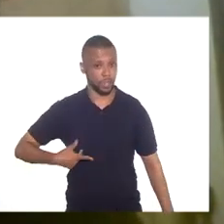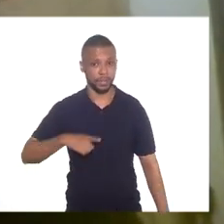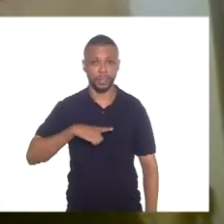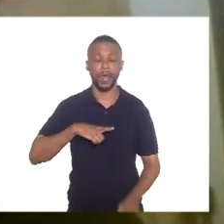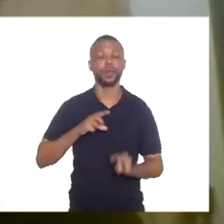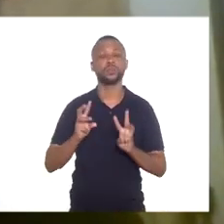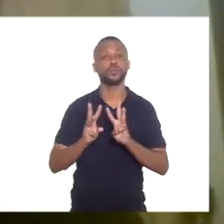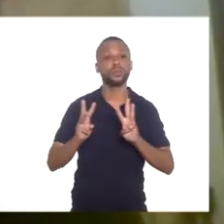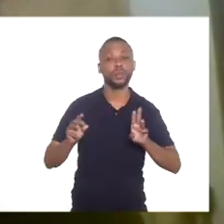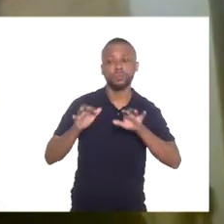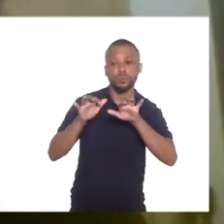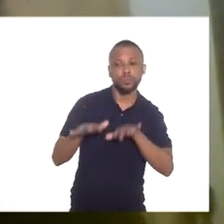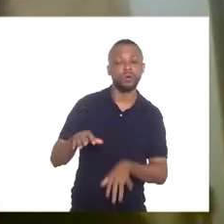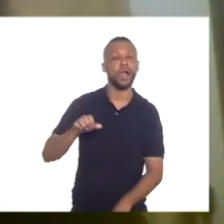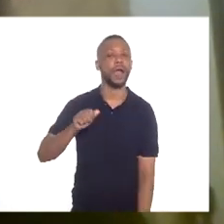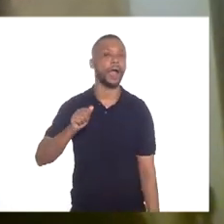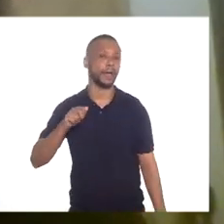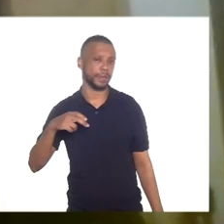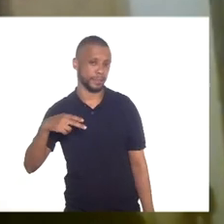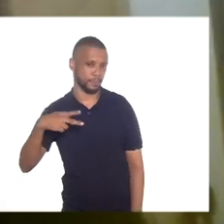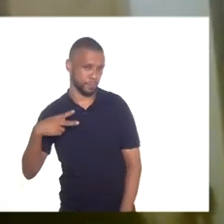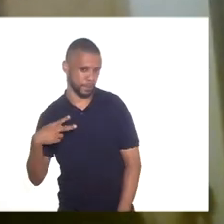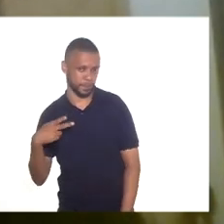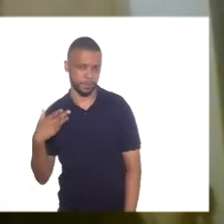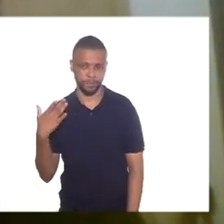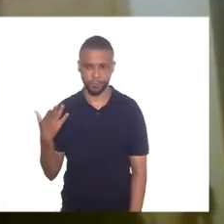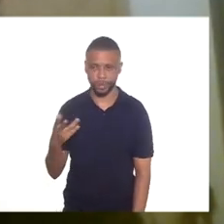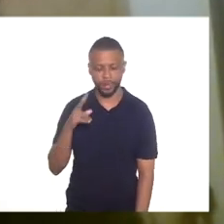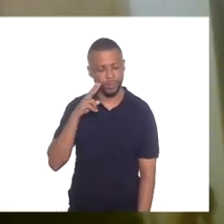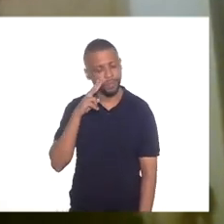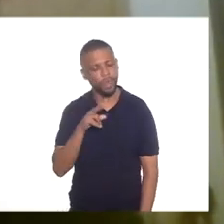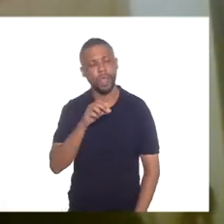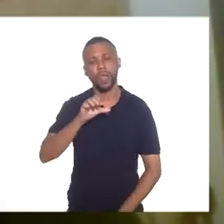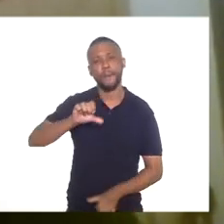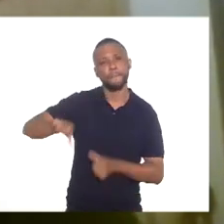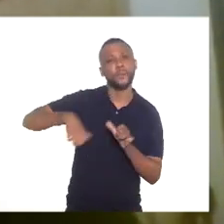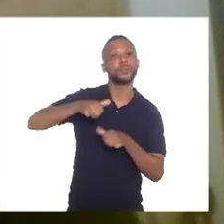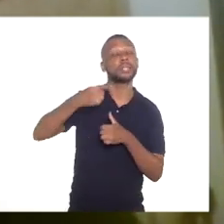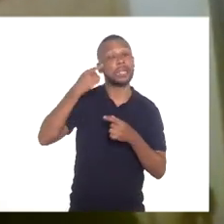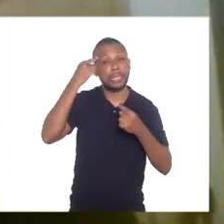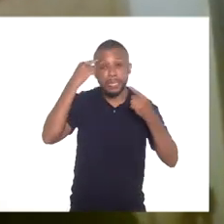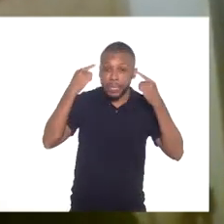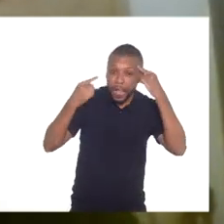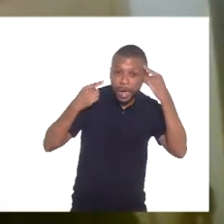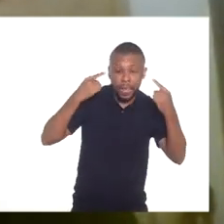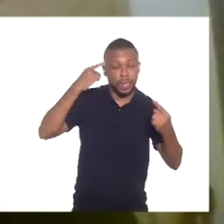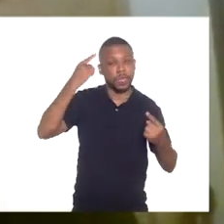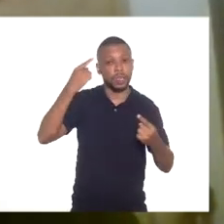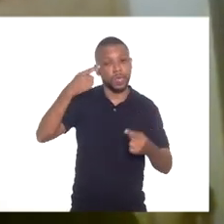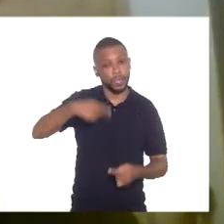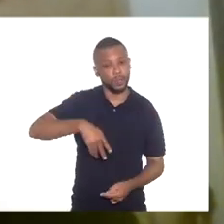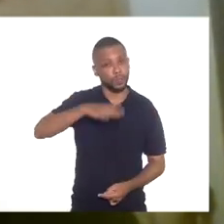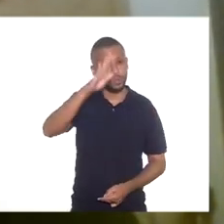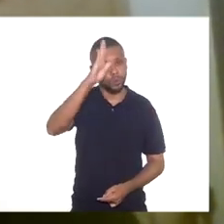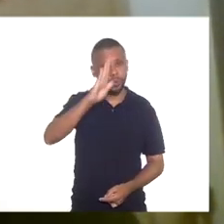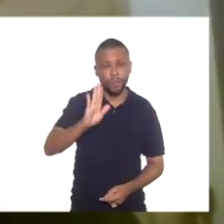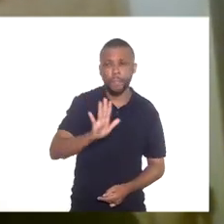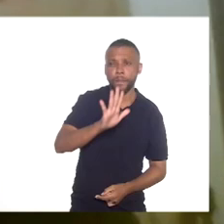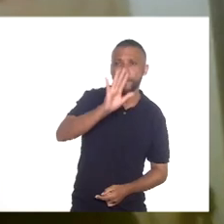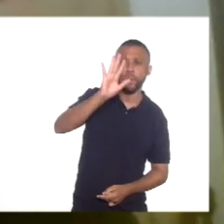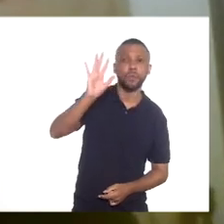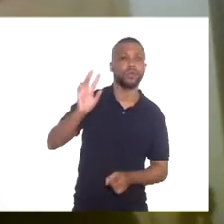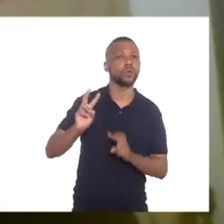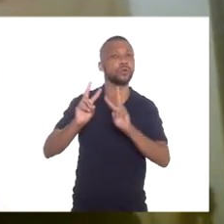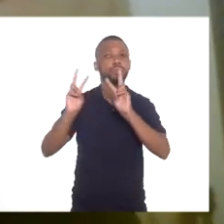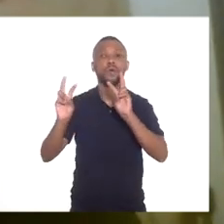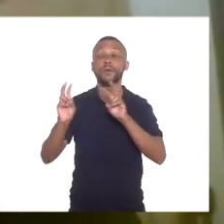ANP, o que a gente vê é uma mudança de ideia no Brasil sobre o que fazer com a indústria